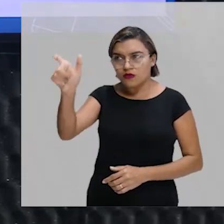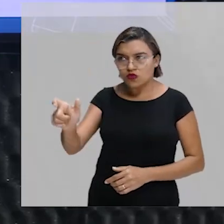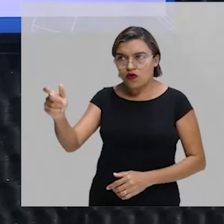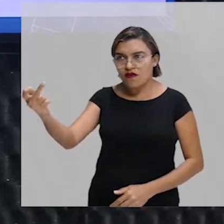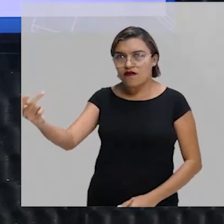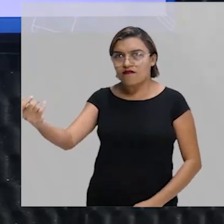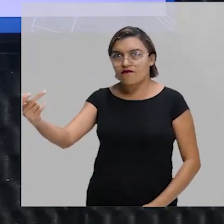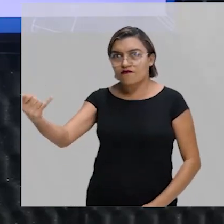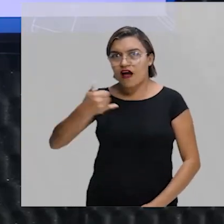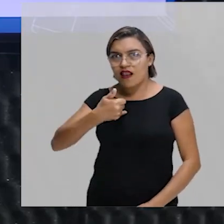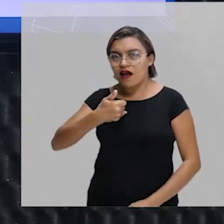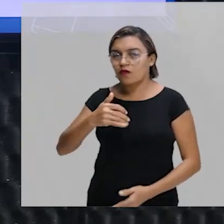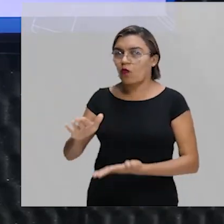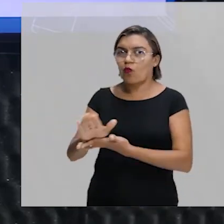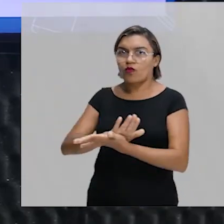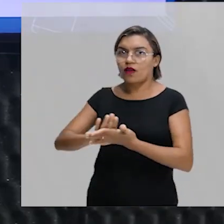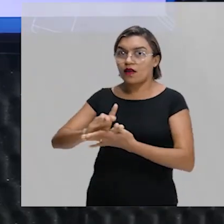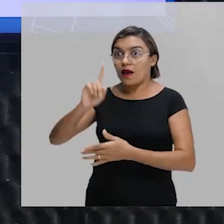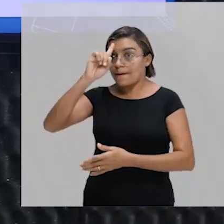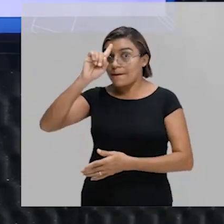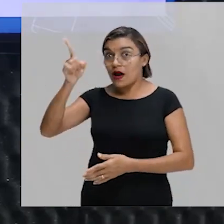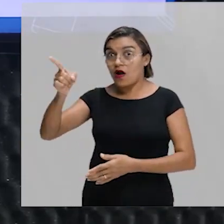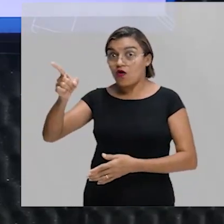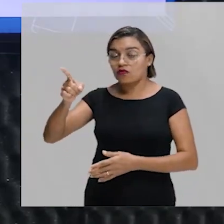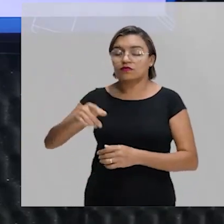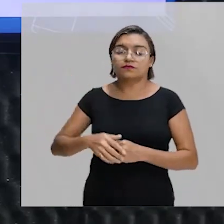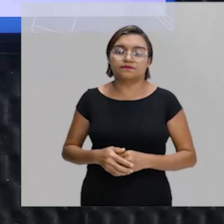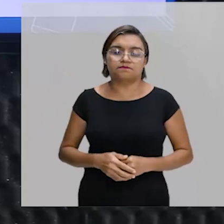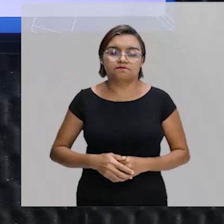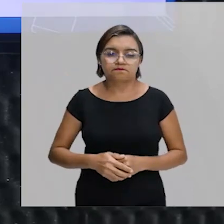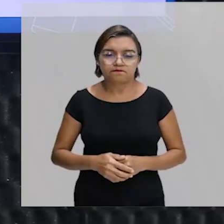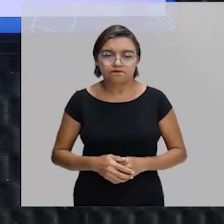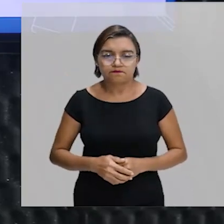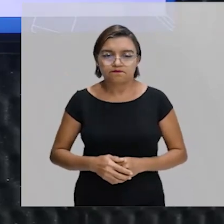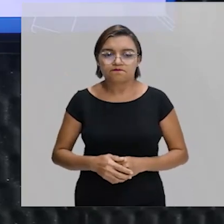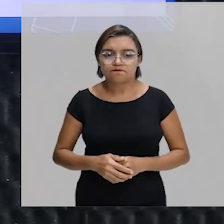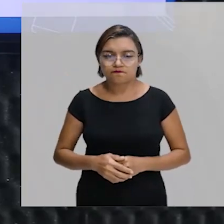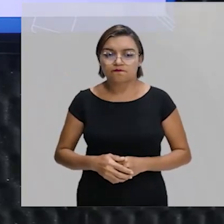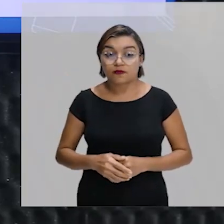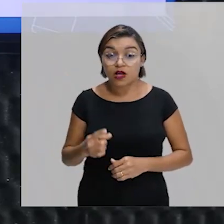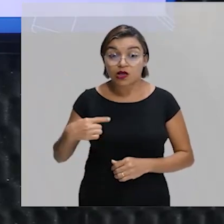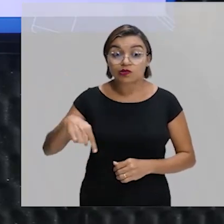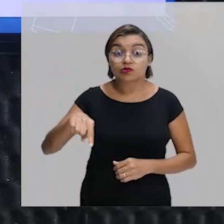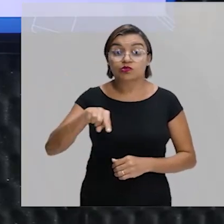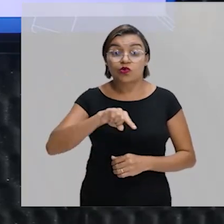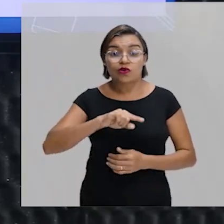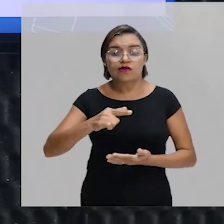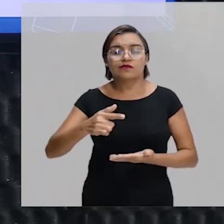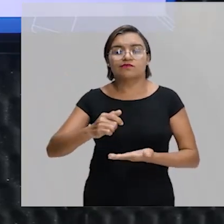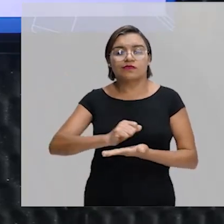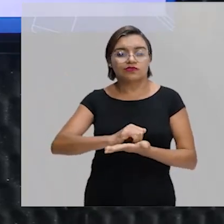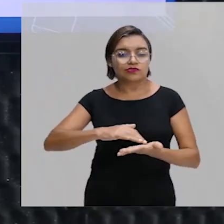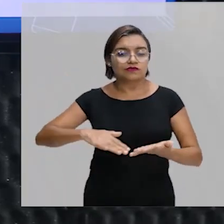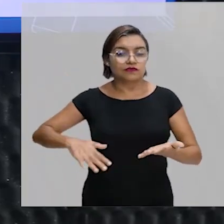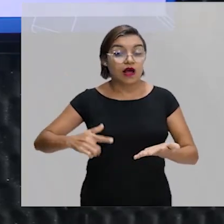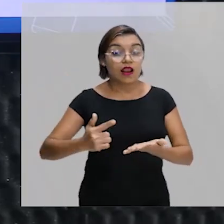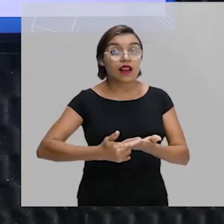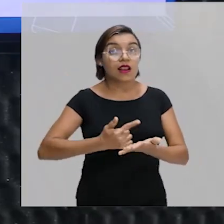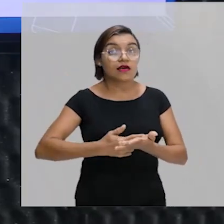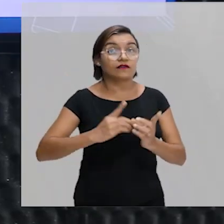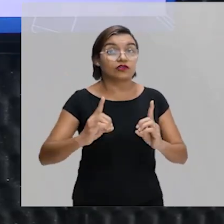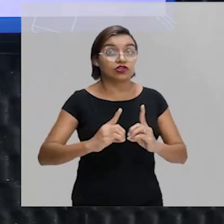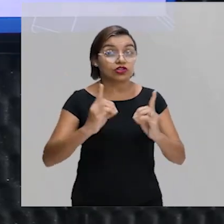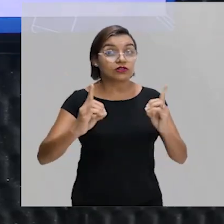ordem, tá? Hagamos las tareas del libro de texto, façamos as tarefas do livro didático. Isso é o que os professores